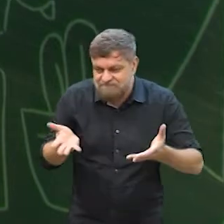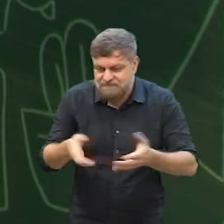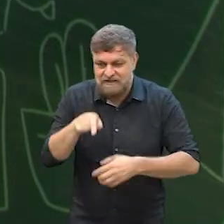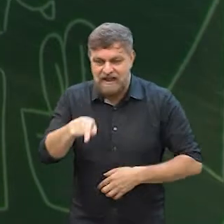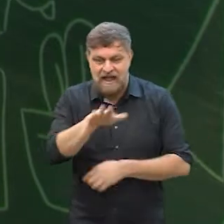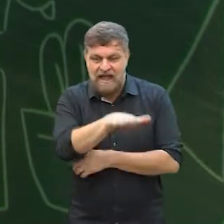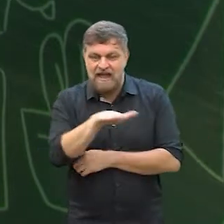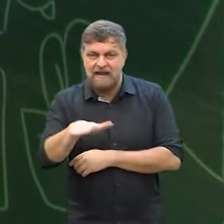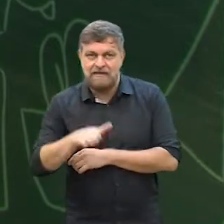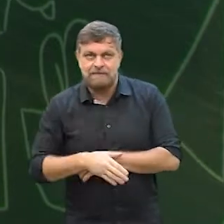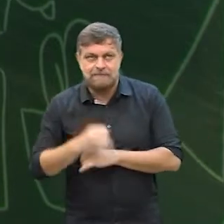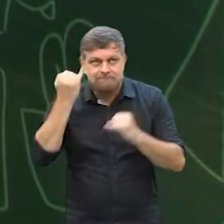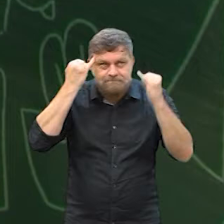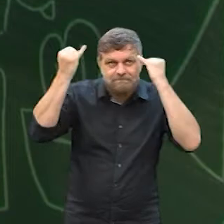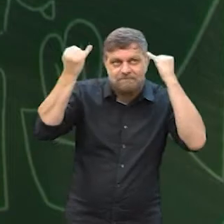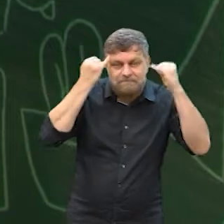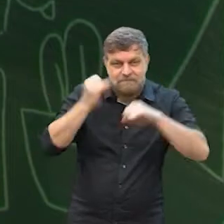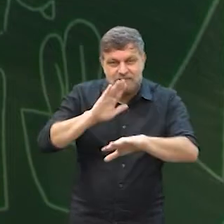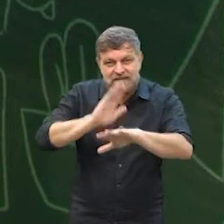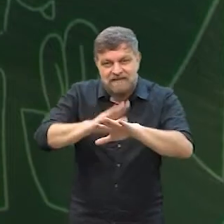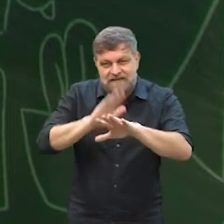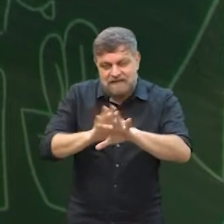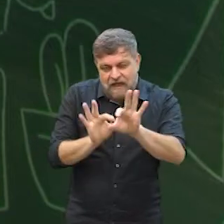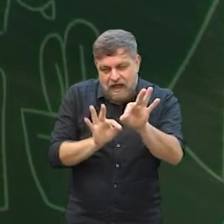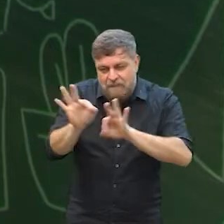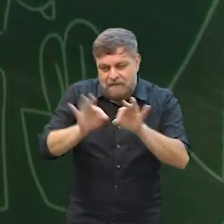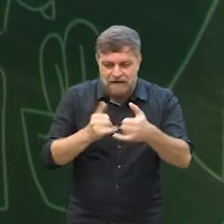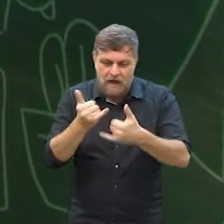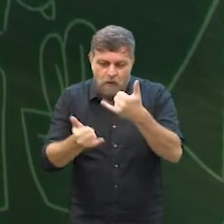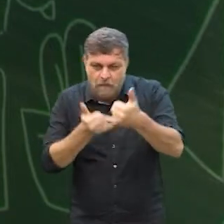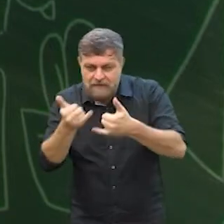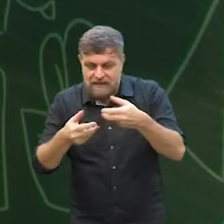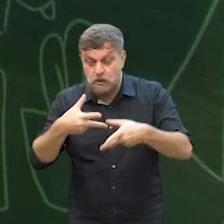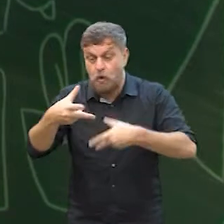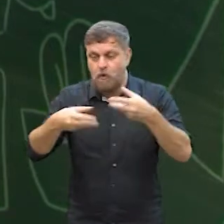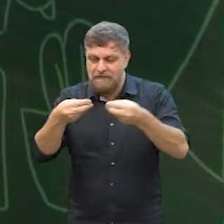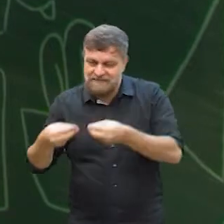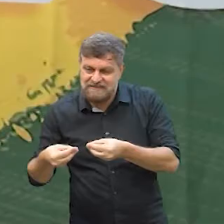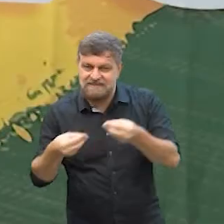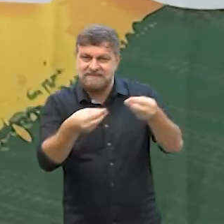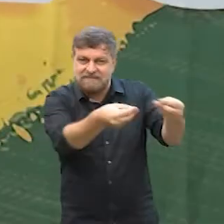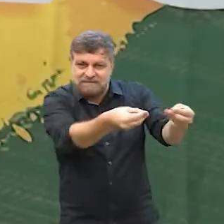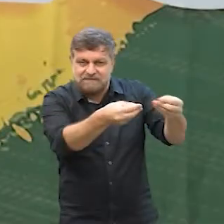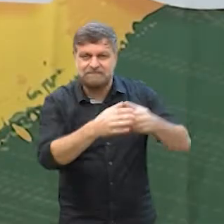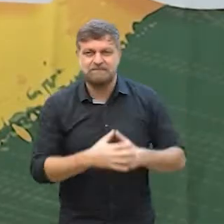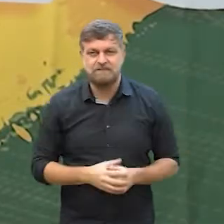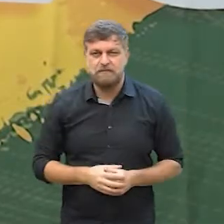a criançada, evidentemente, a fazer um brinquedo ou um presente, né?